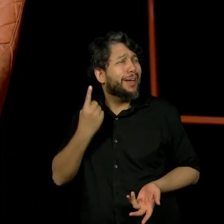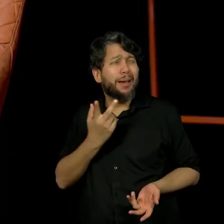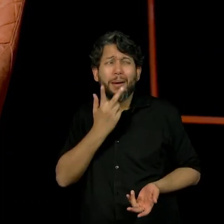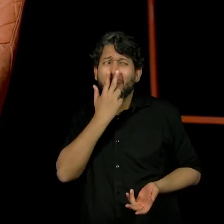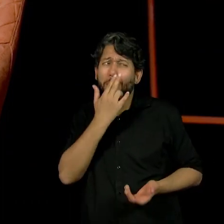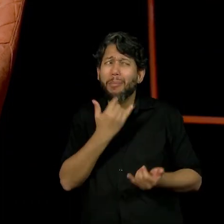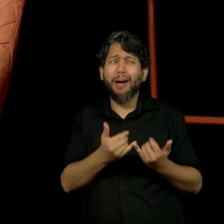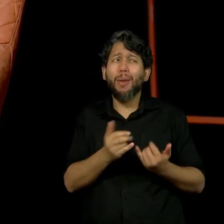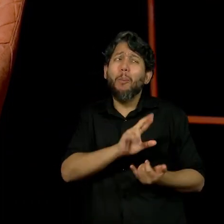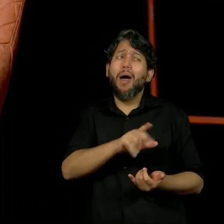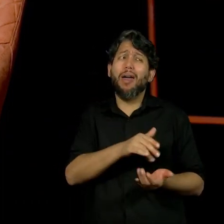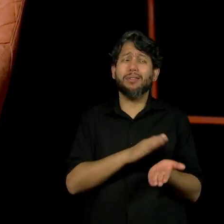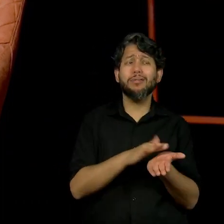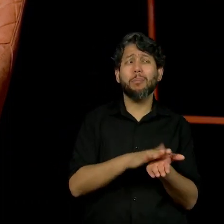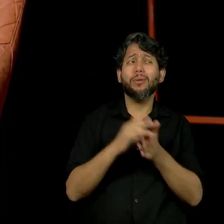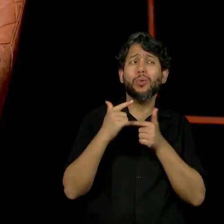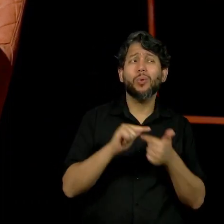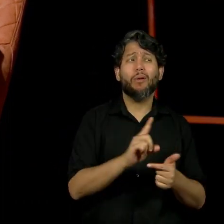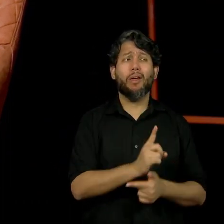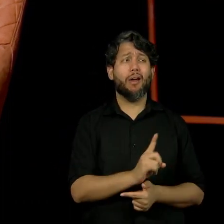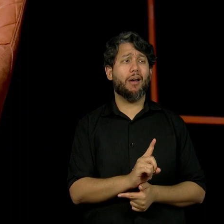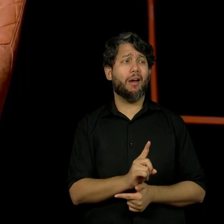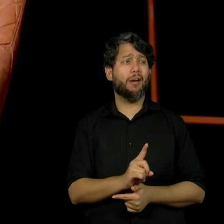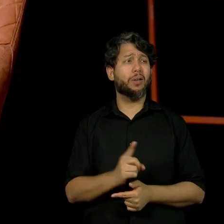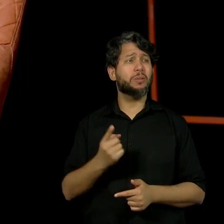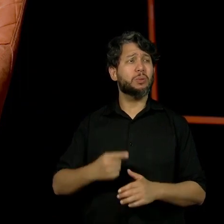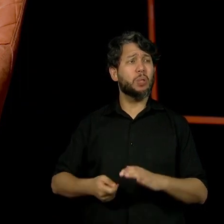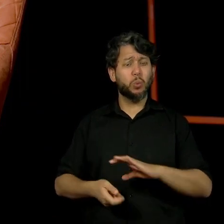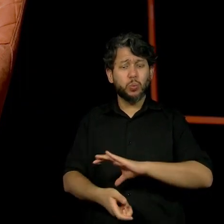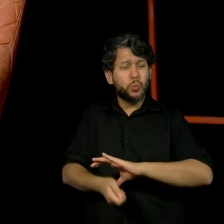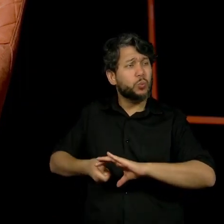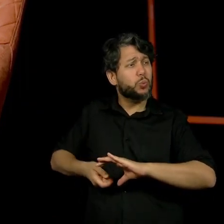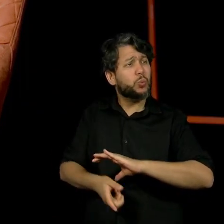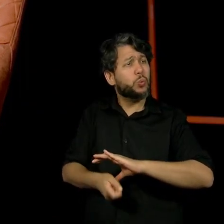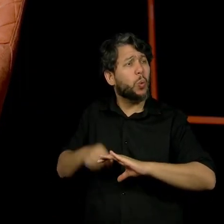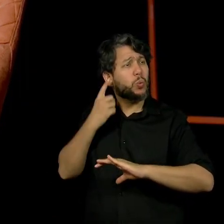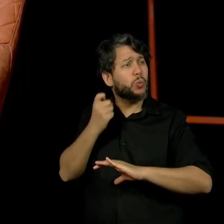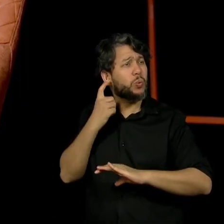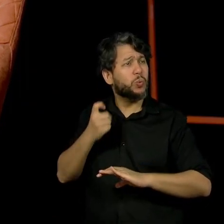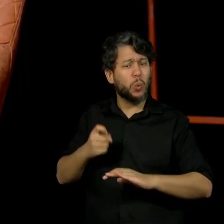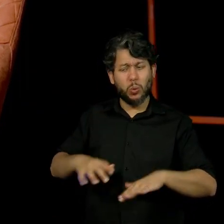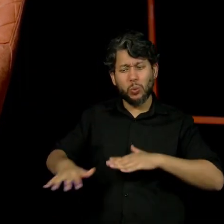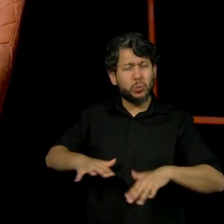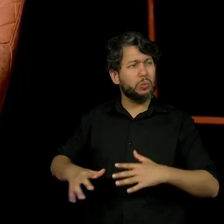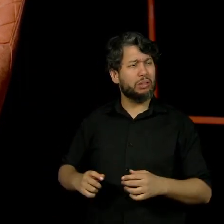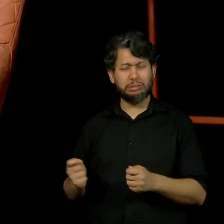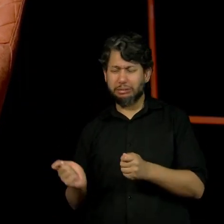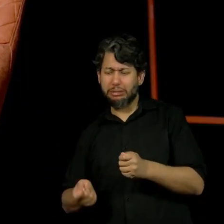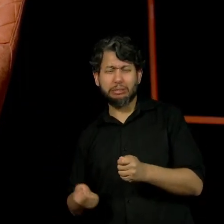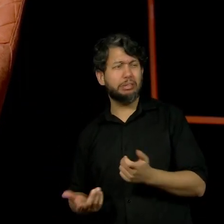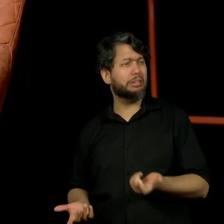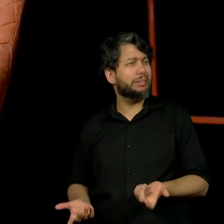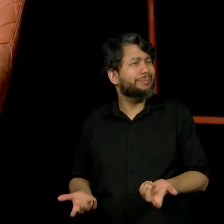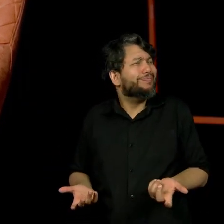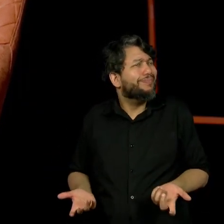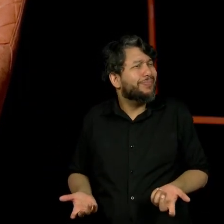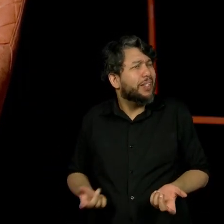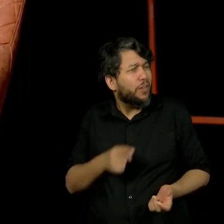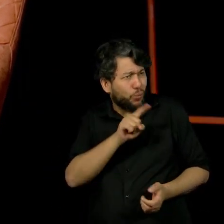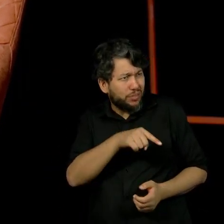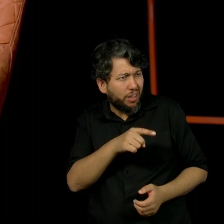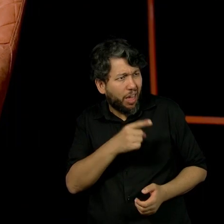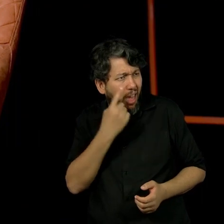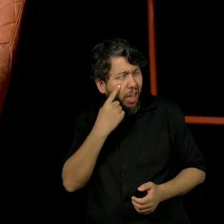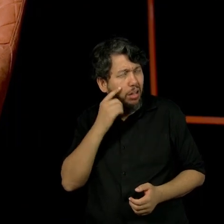samba tradicional, não tem treme-terra, o surdão treme-terra, é um tantão. Bom, você não quer ouvir,